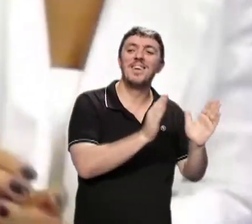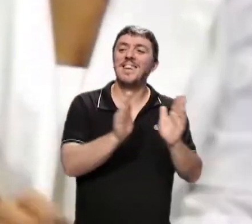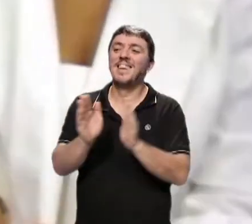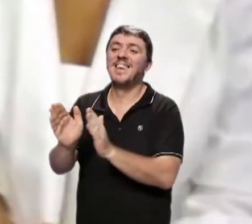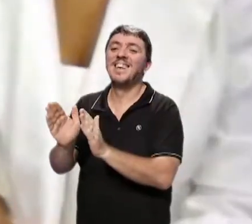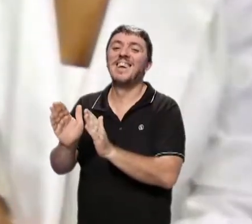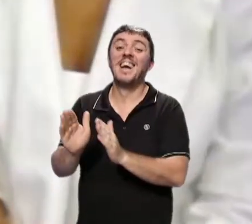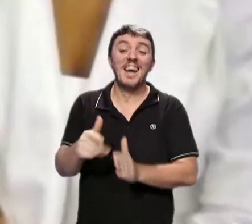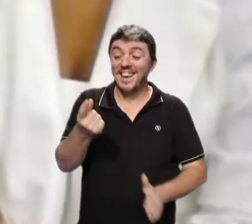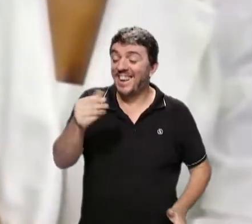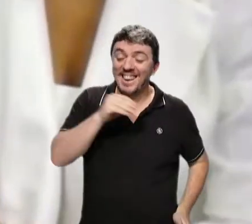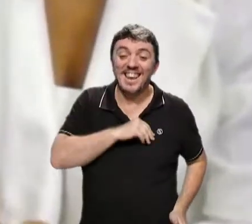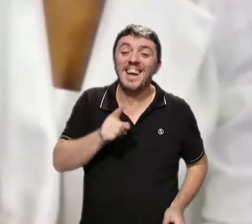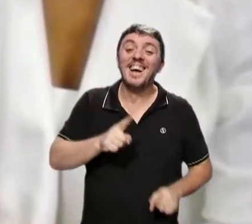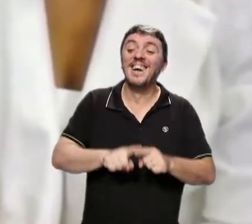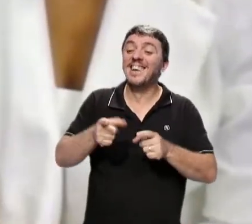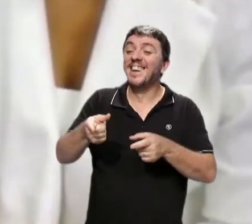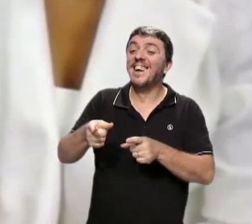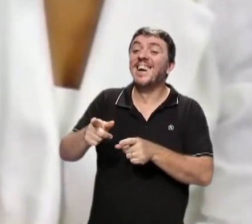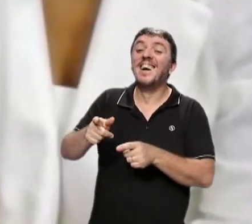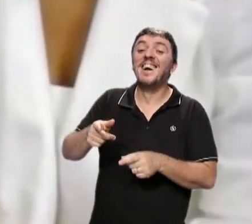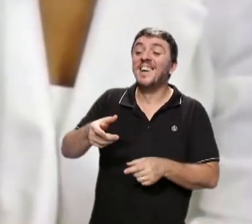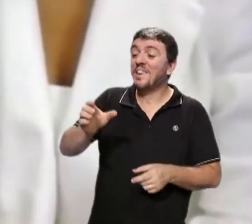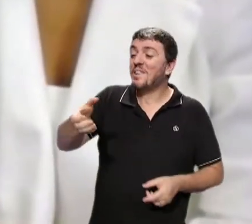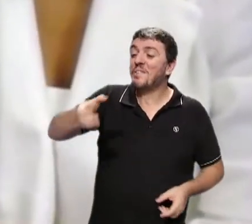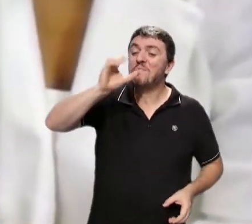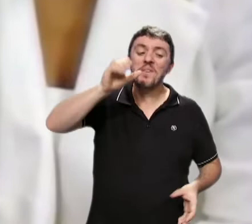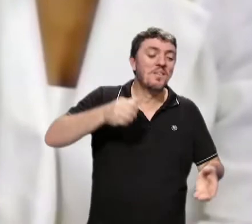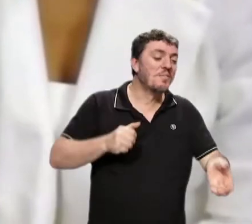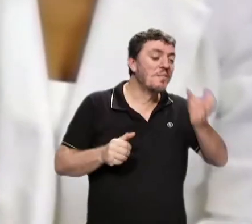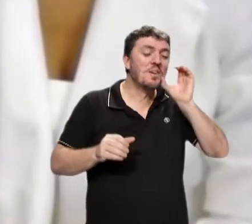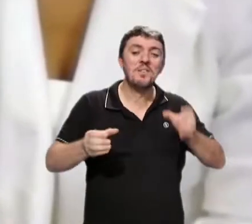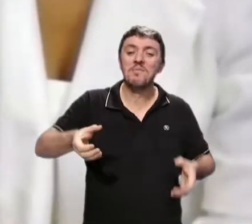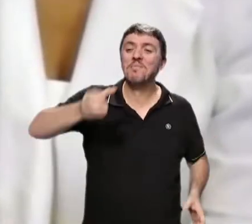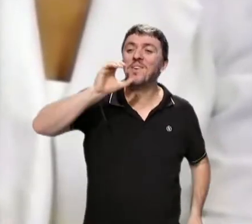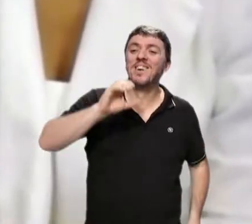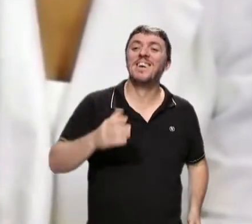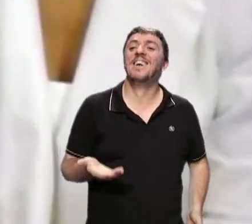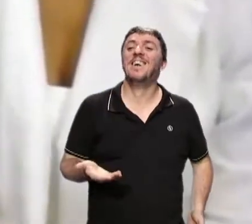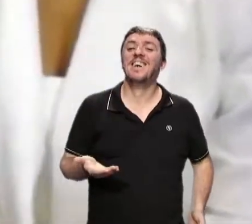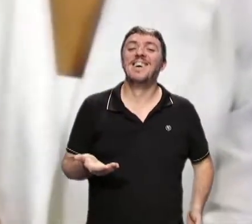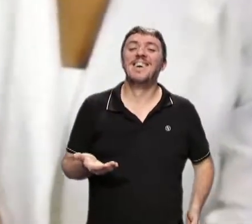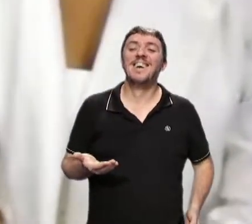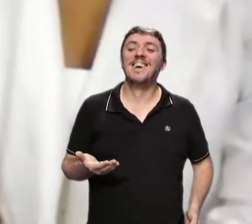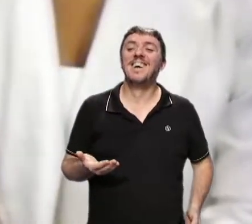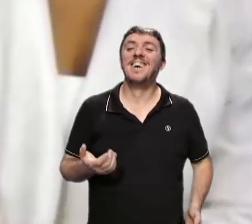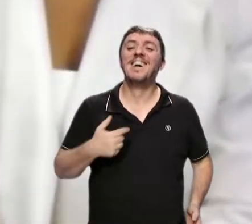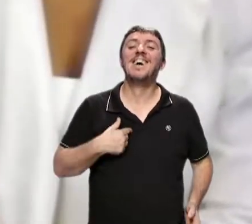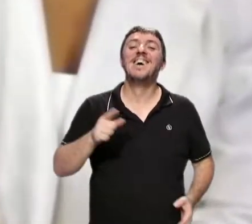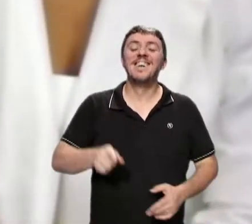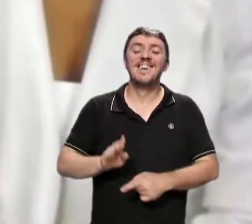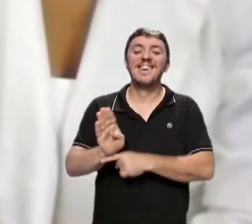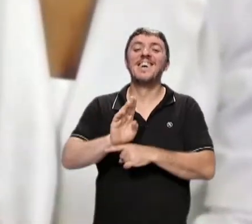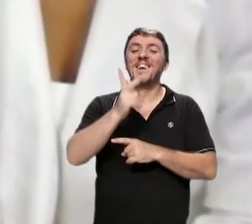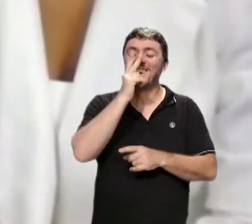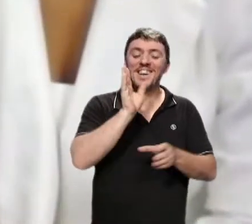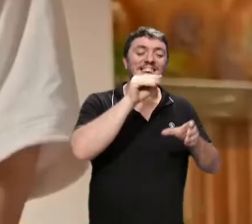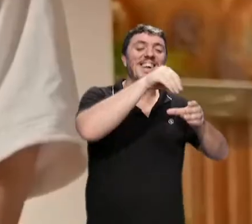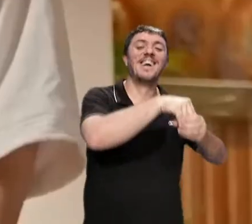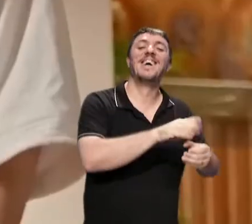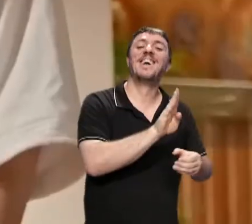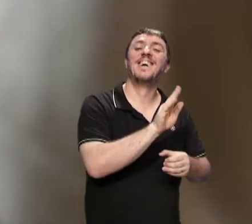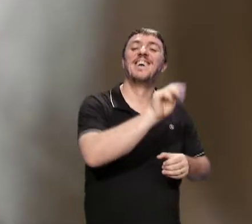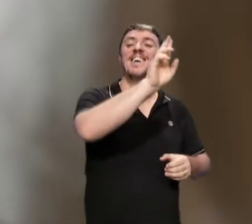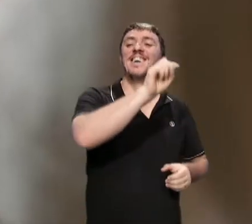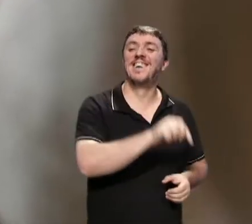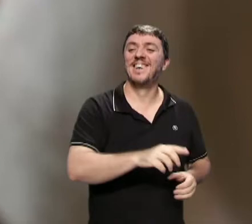O Fábio falou assim, olha, vamos fazer um filme comigo? É open bar. E a gente falou, vamos nessa, lógico. Vamos.